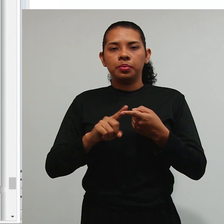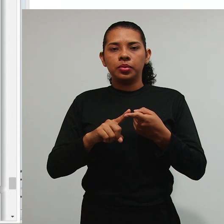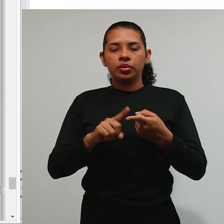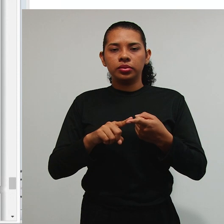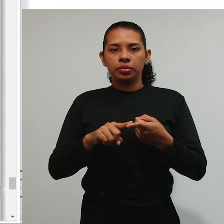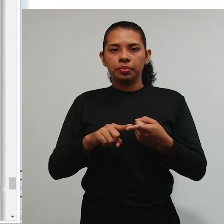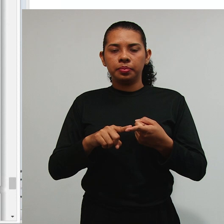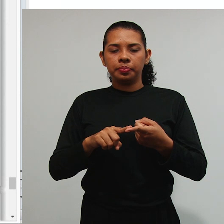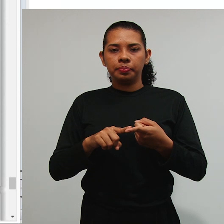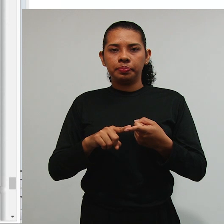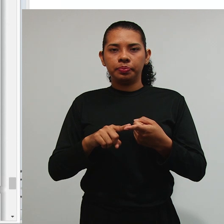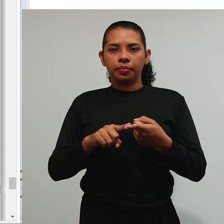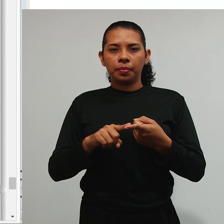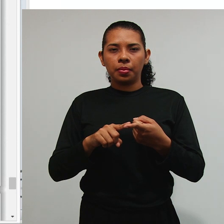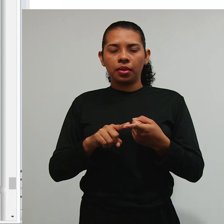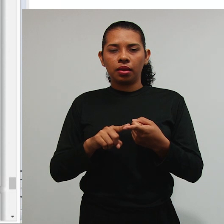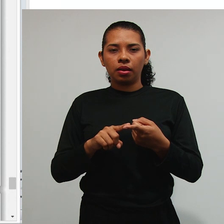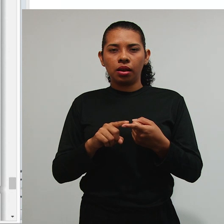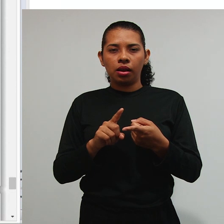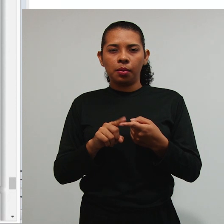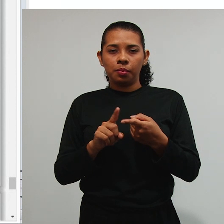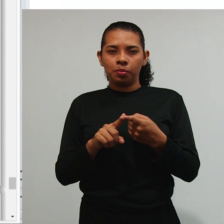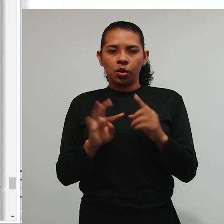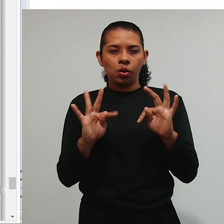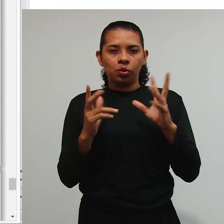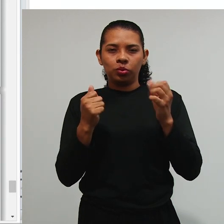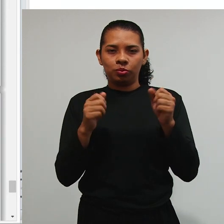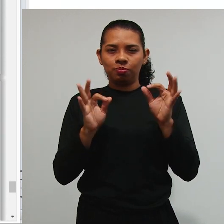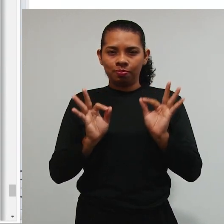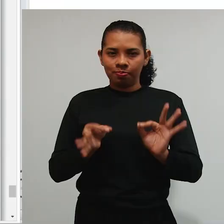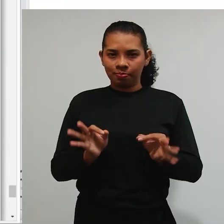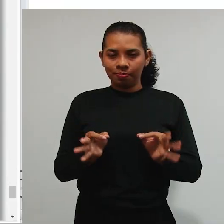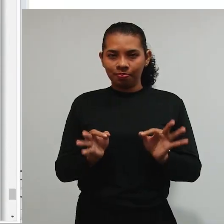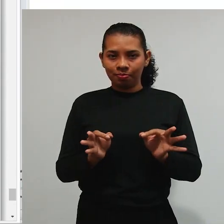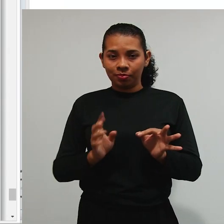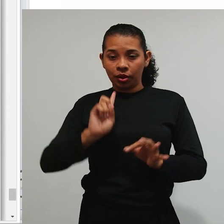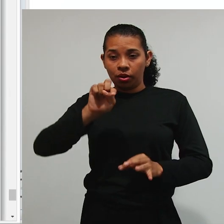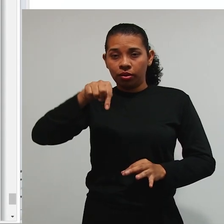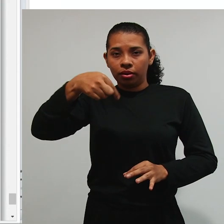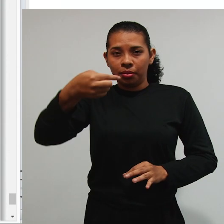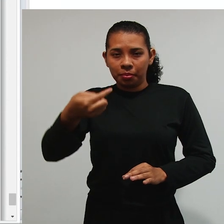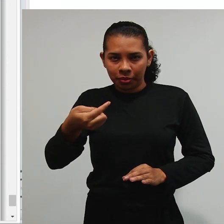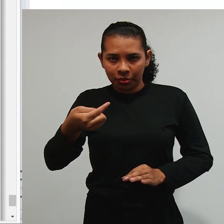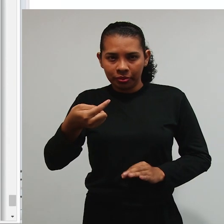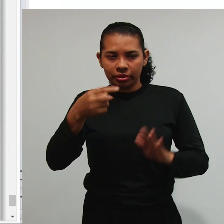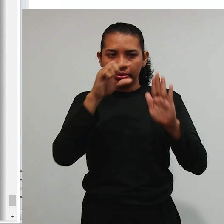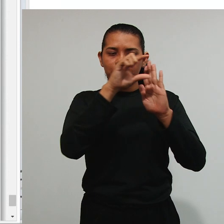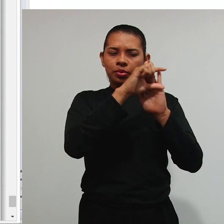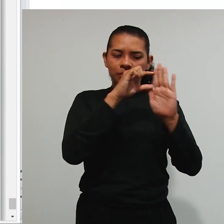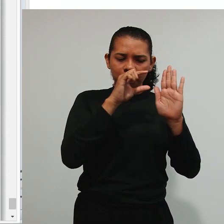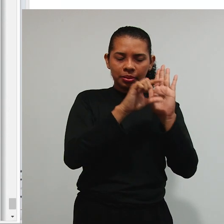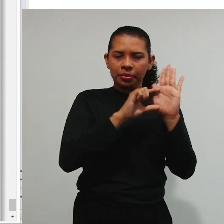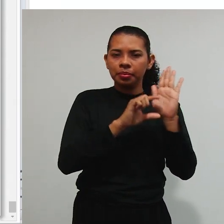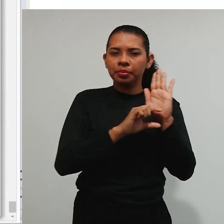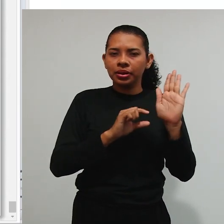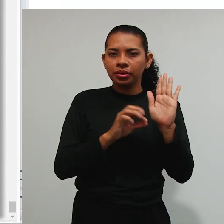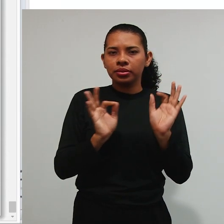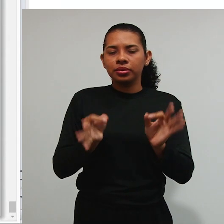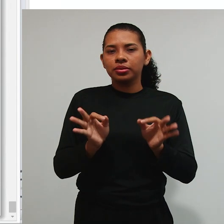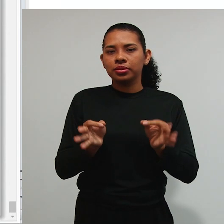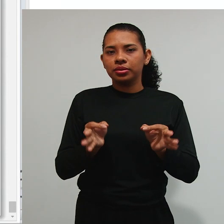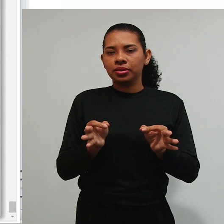não seguem essa formatação aqui. Depois da paginação, aí a gente tem as siglas,